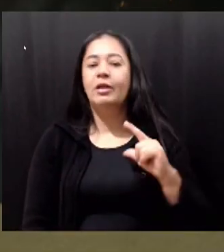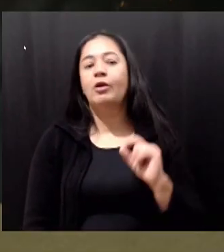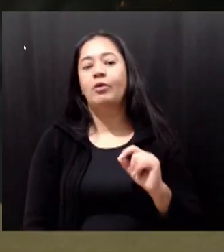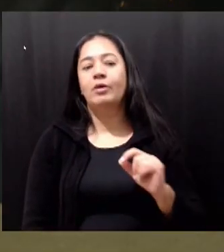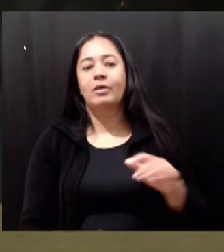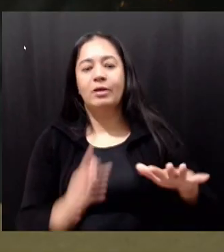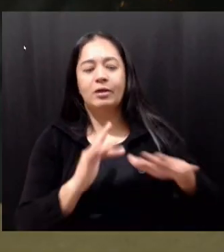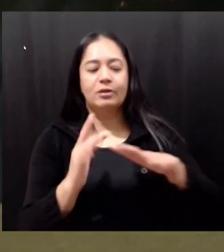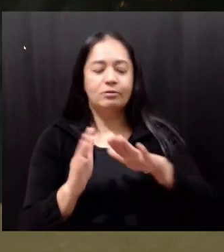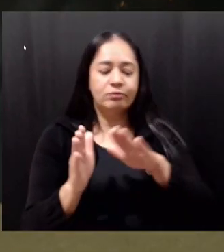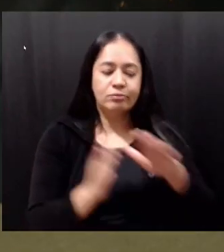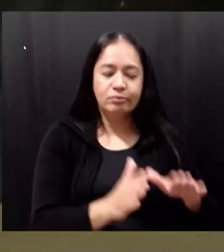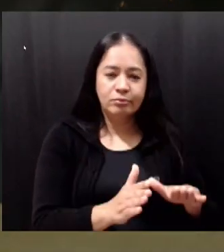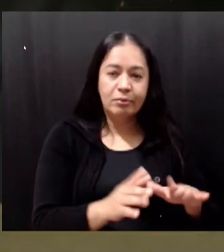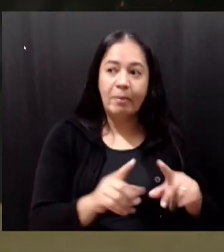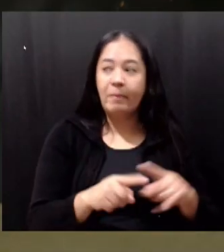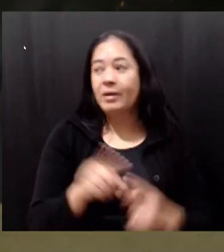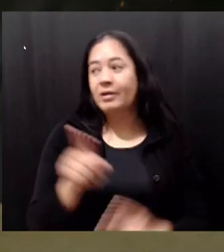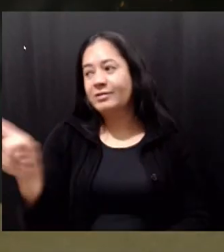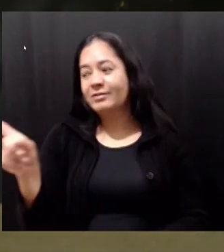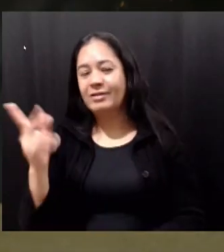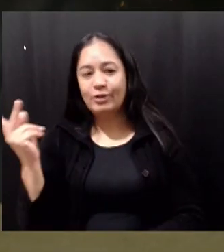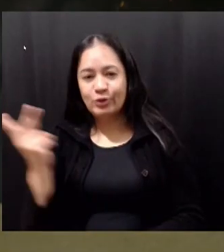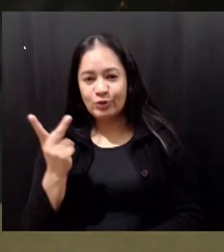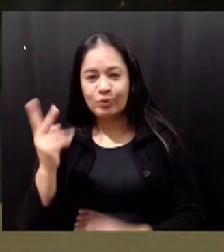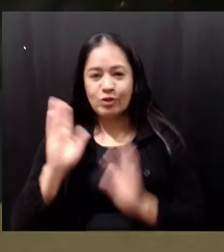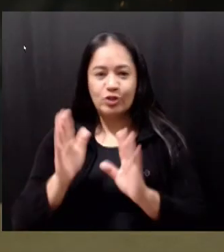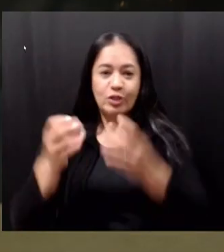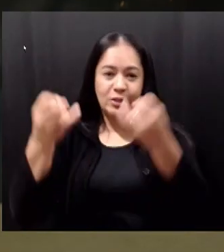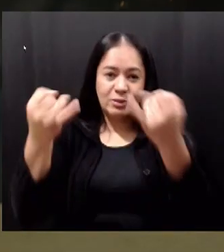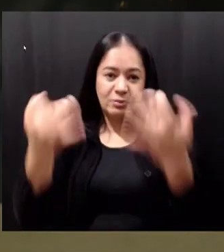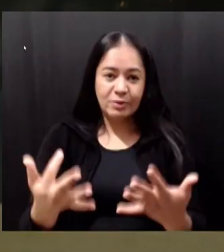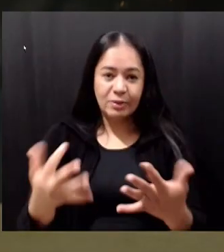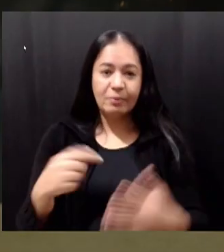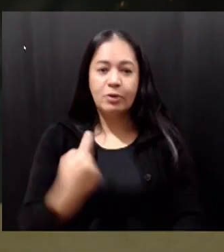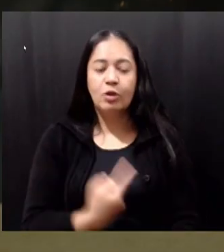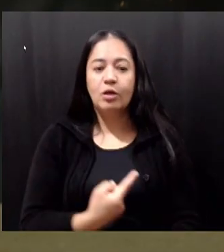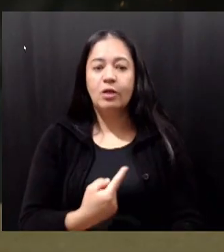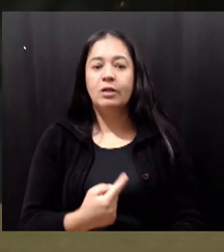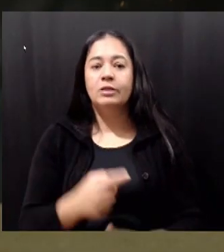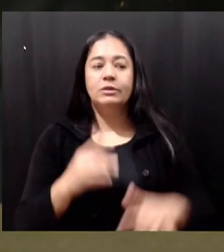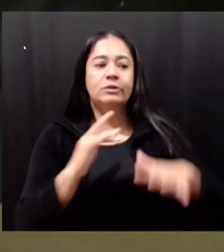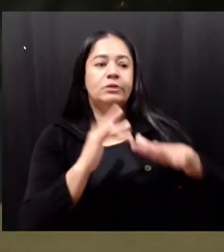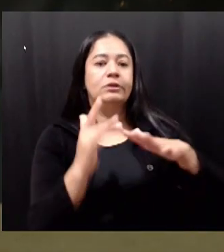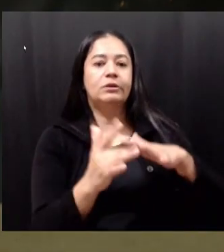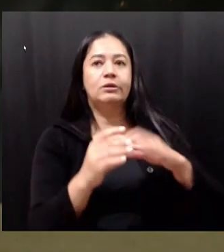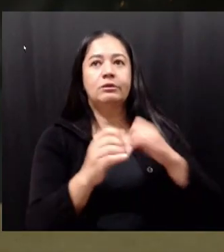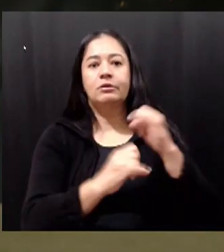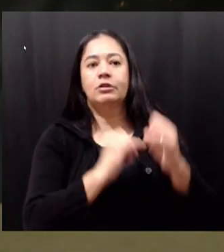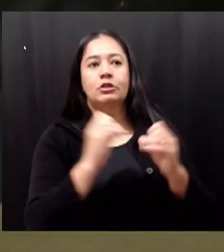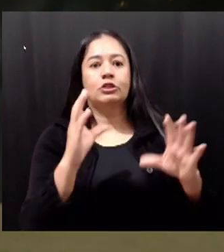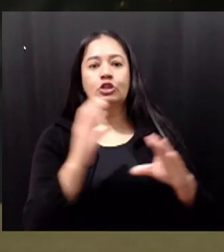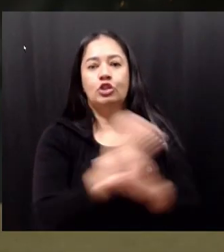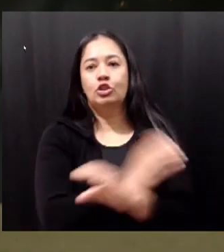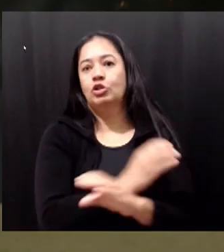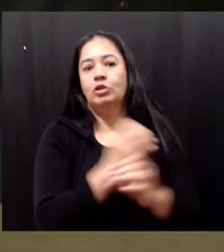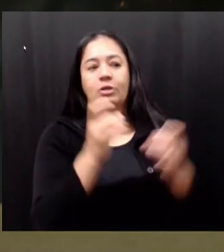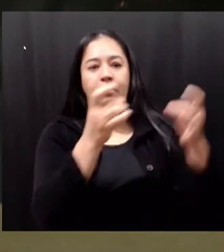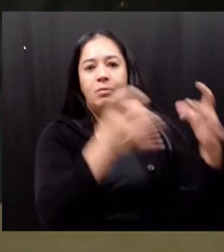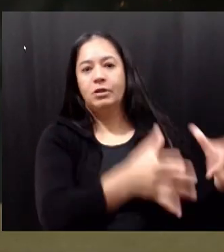doutora e a Florença explicaram para a gente, não é uma desconexão total. A gente depende, a gente